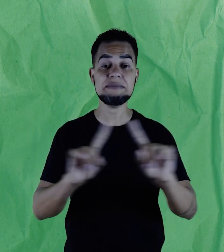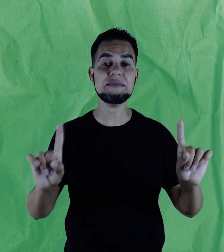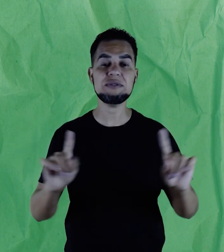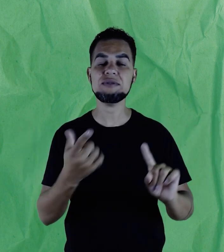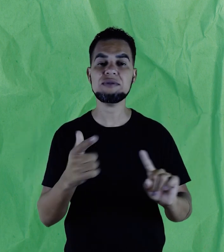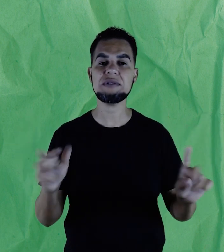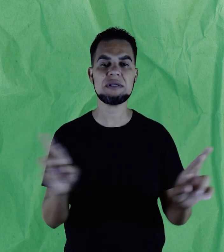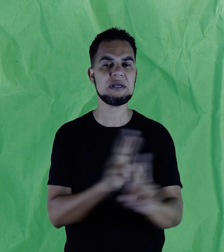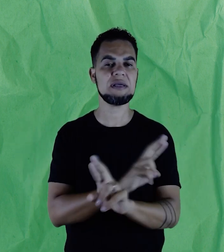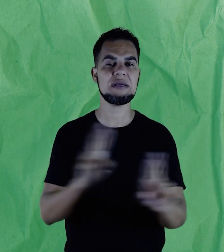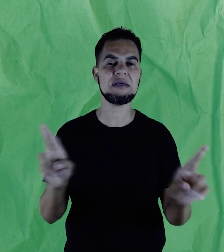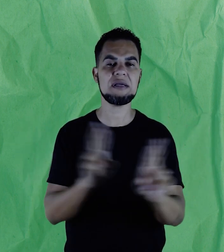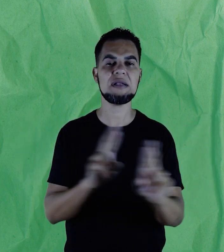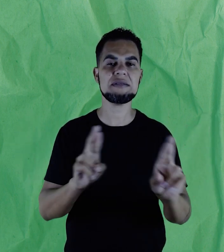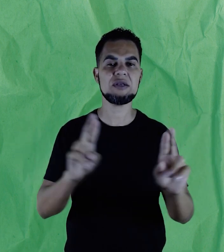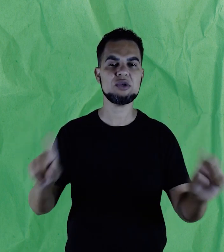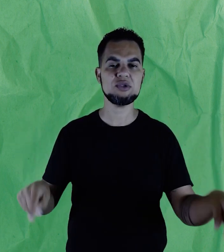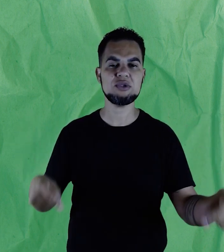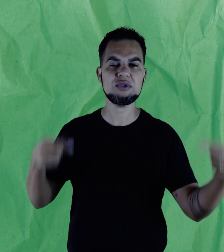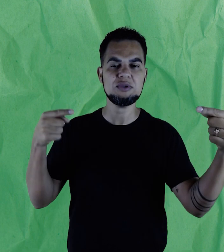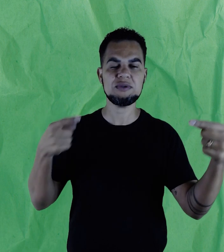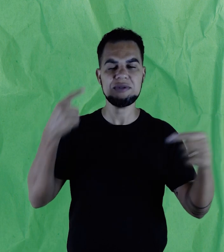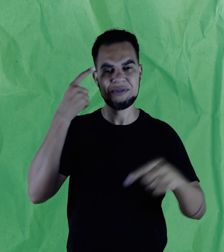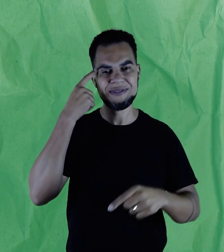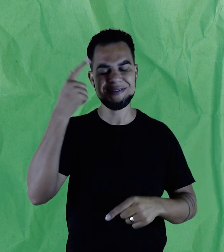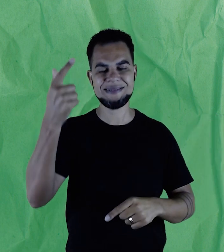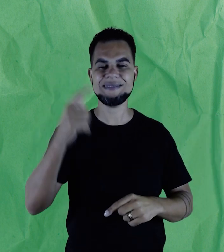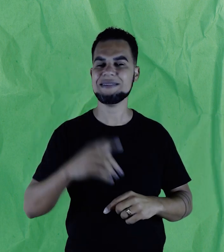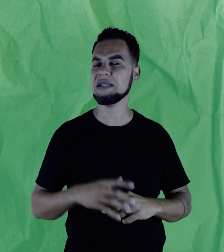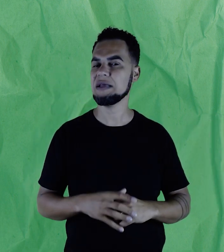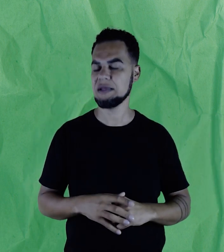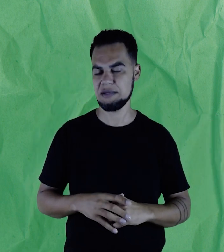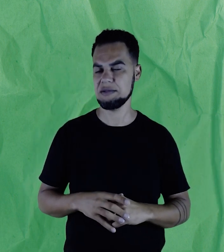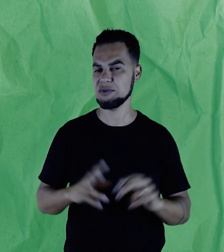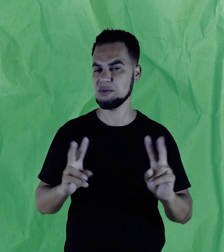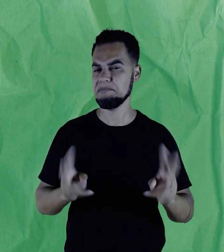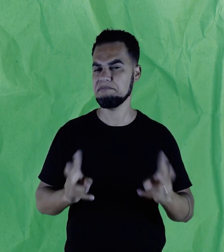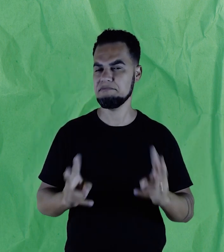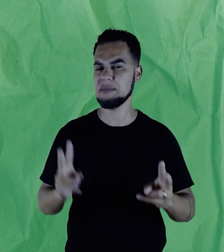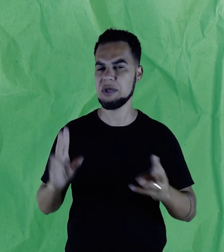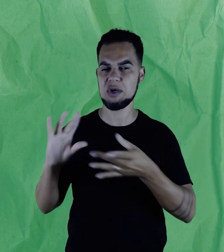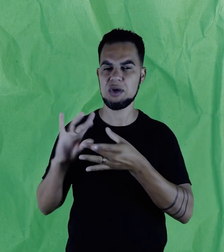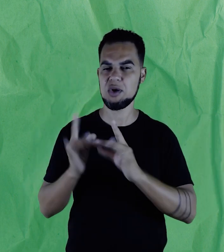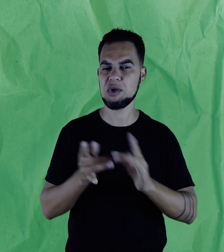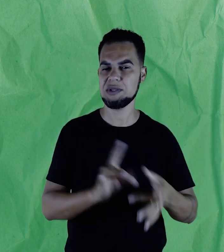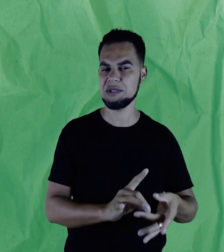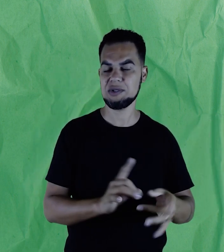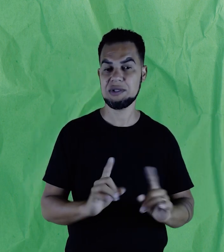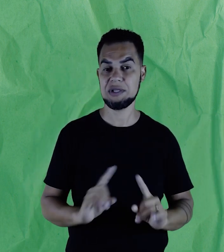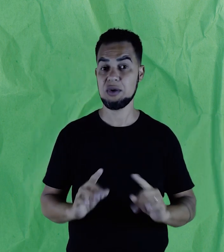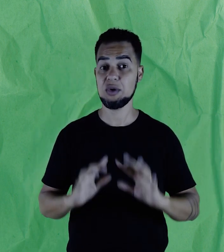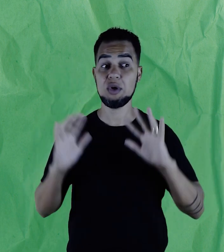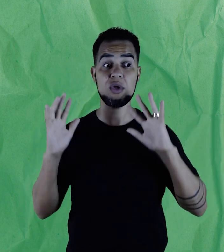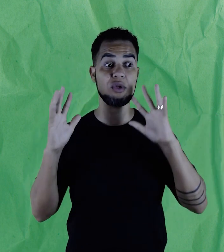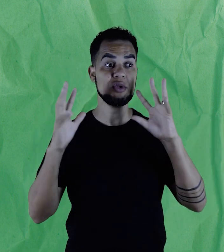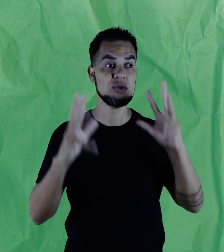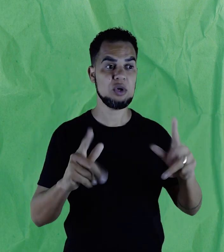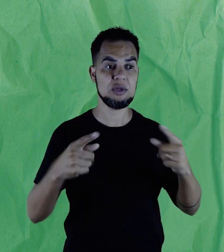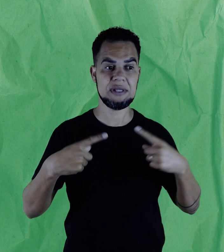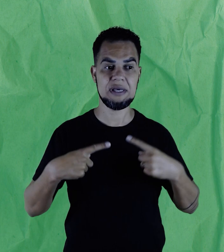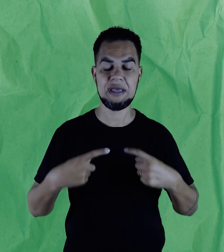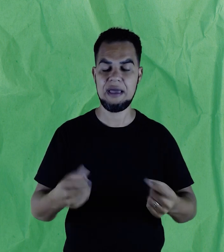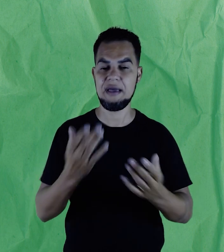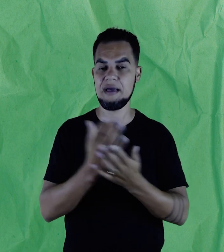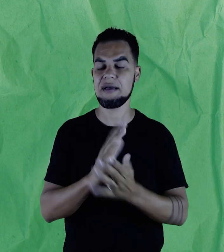relação de oposição de ideias no mesmo contexto, assim, digamos. Então, toda guerra acaba por